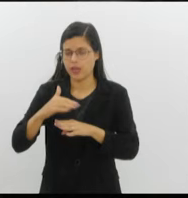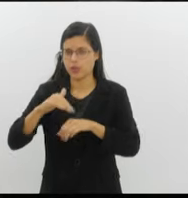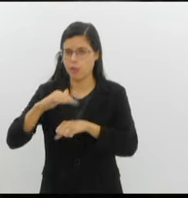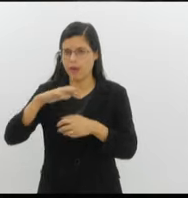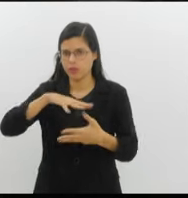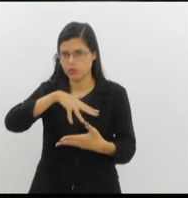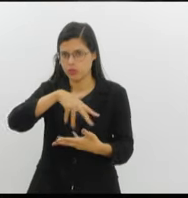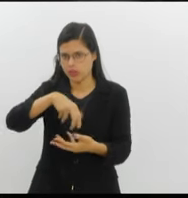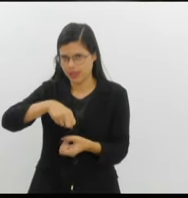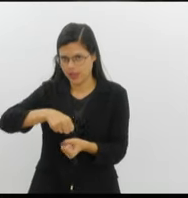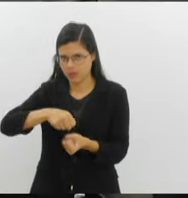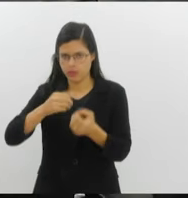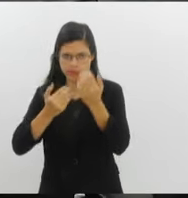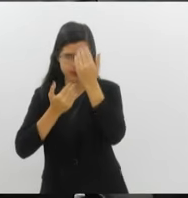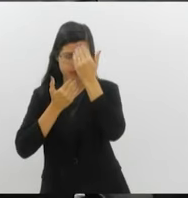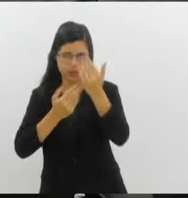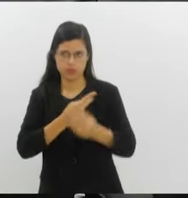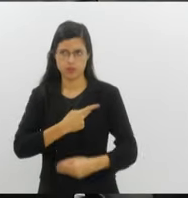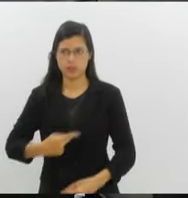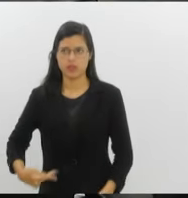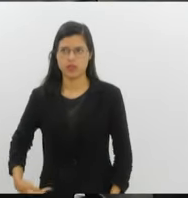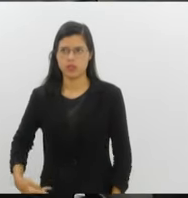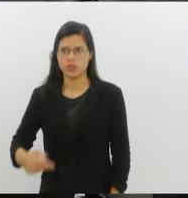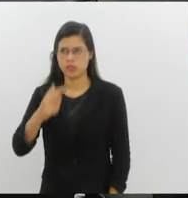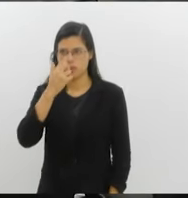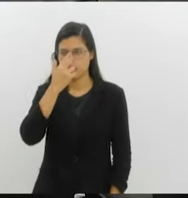obrigado, senhor presidente.